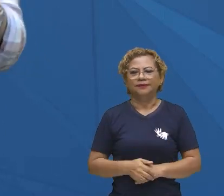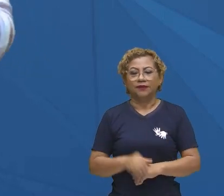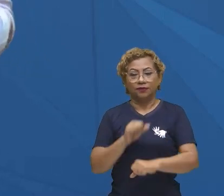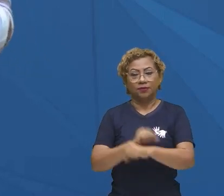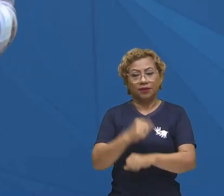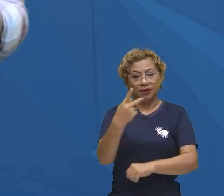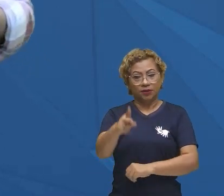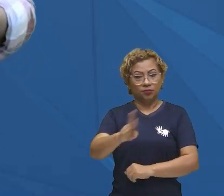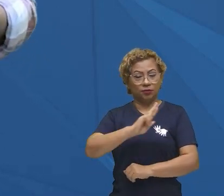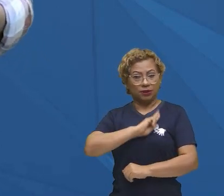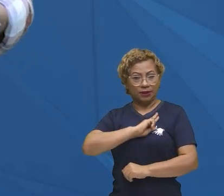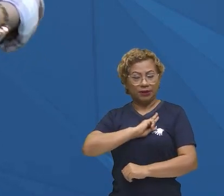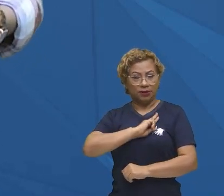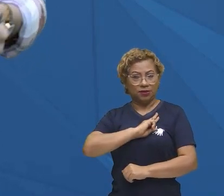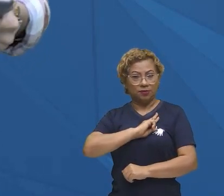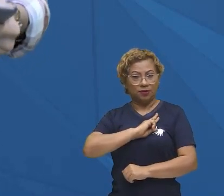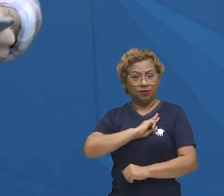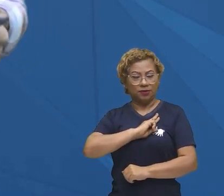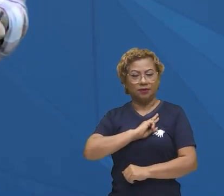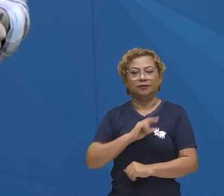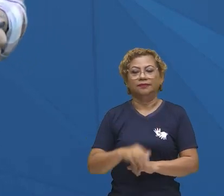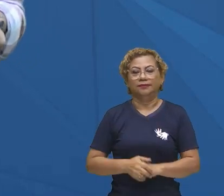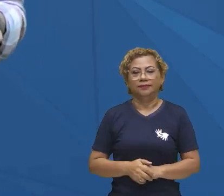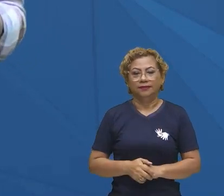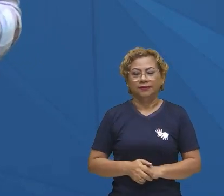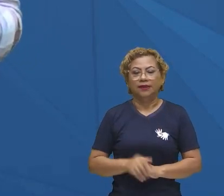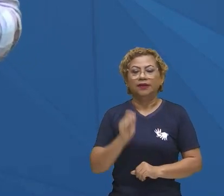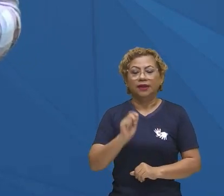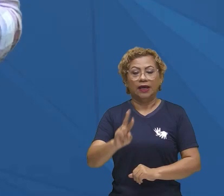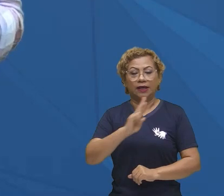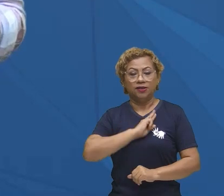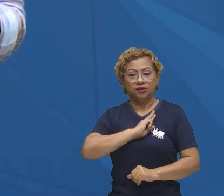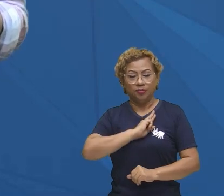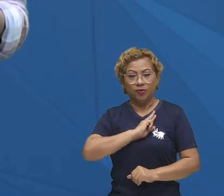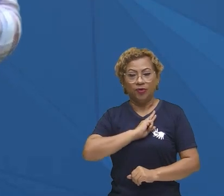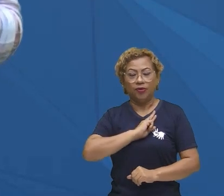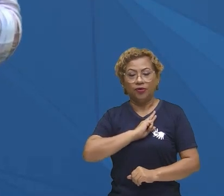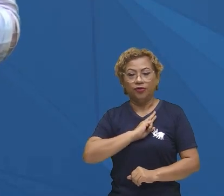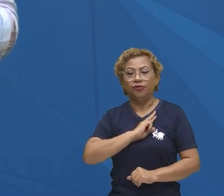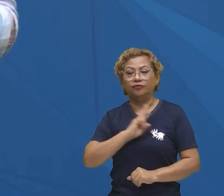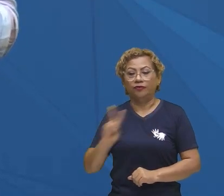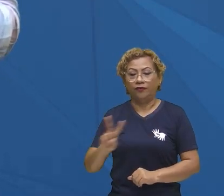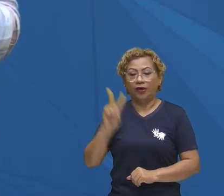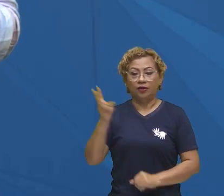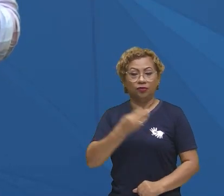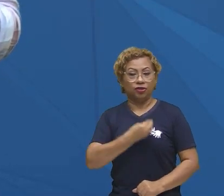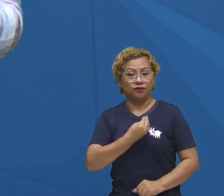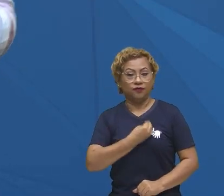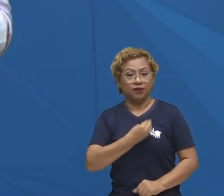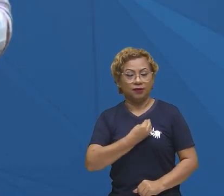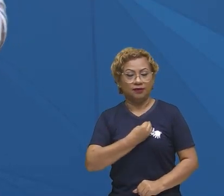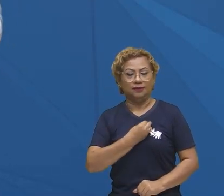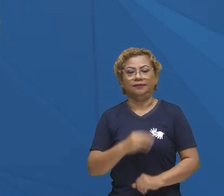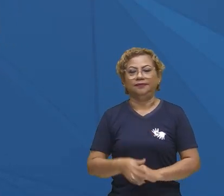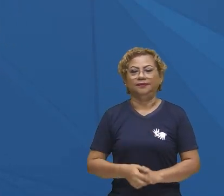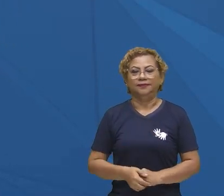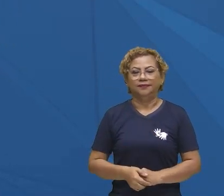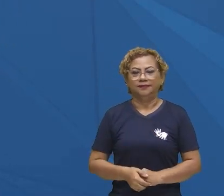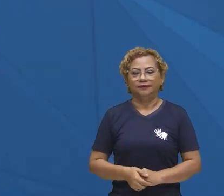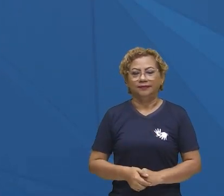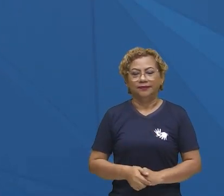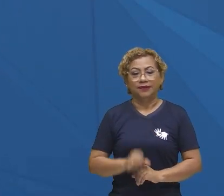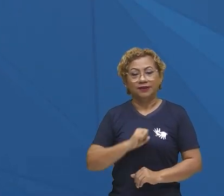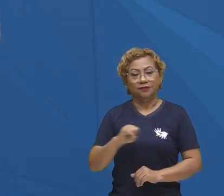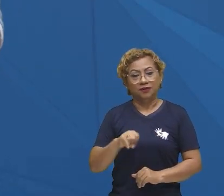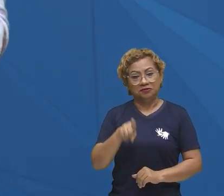E é rapidinho, não é isso mesmo, diretora? Quem está respondendo aí pelo aplicativo tem apenas alguns segundinhos para poder fazer